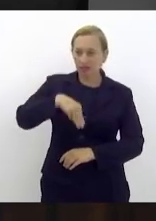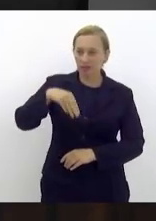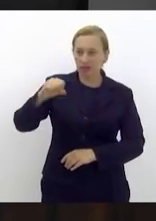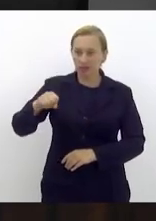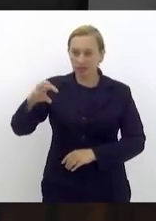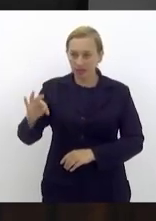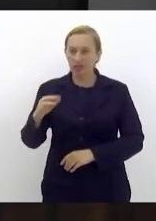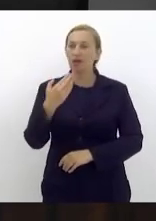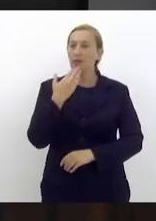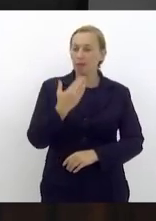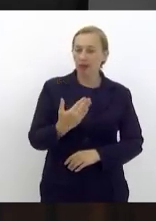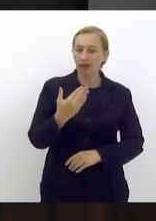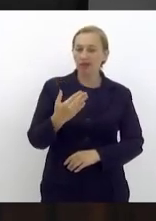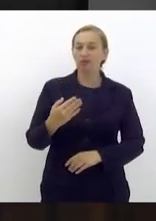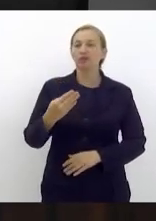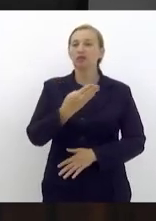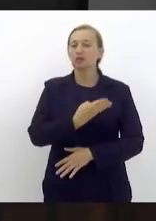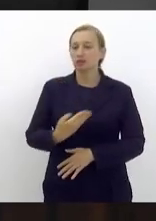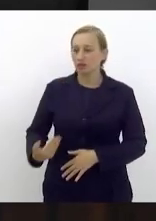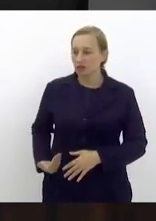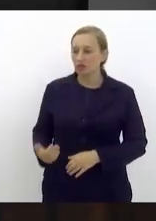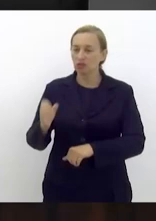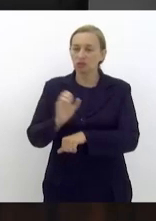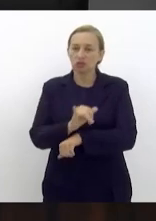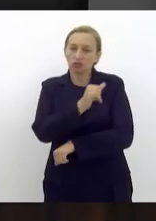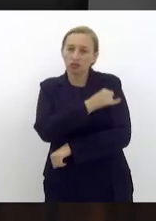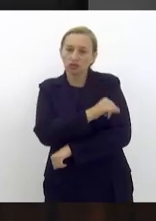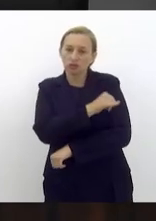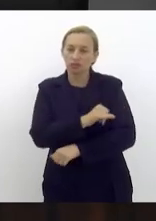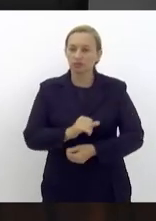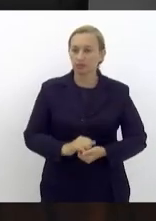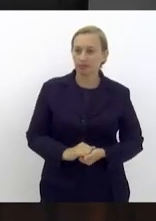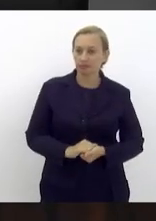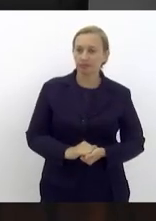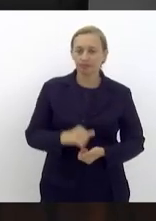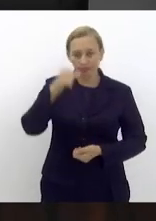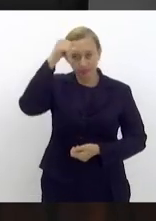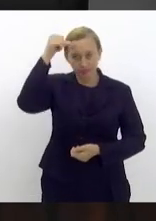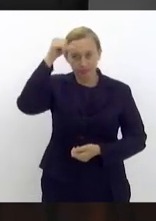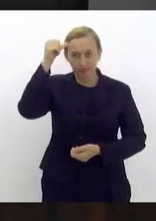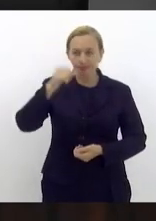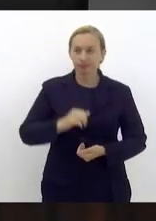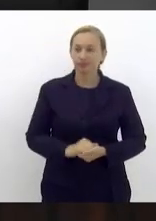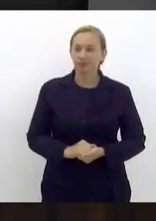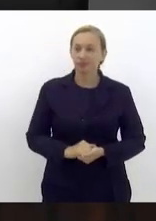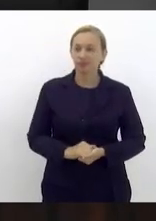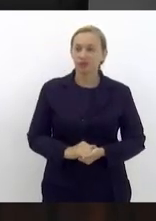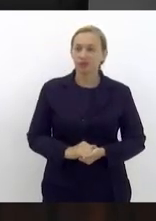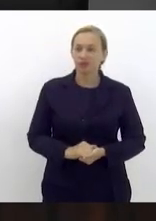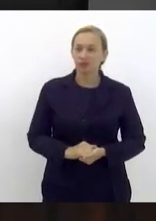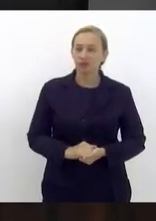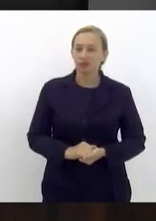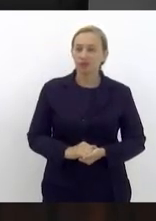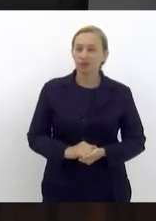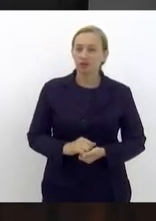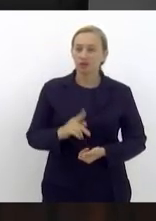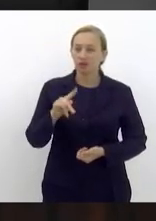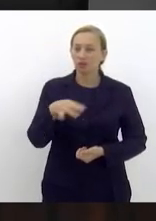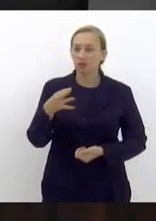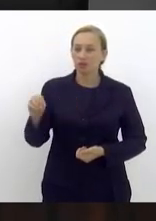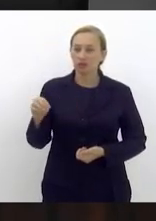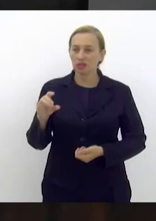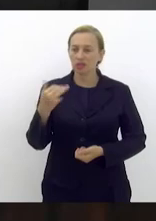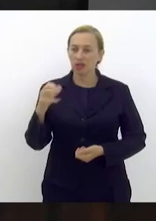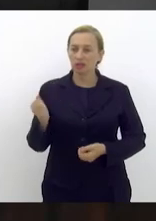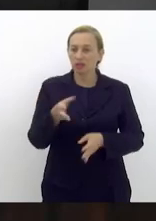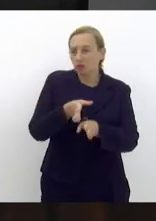que solicita ao excelentíssimo senhor governador do Estado do Rio de Janeiro, senhor Cláudio Castro, a promoção de campanha permanente